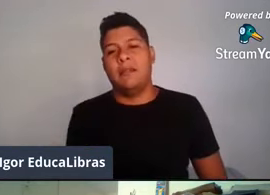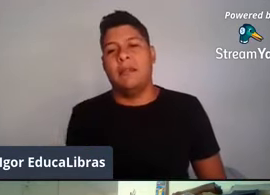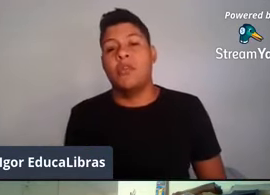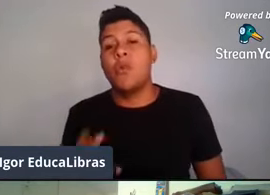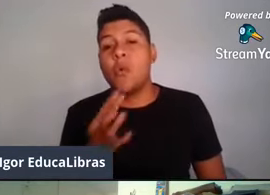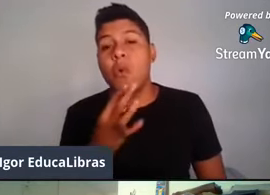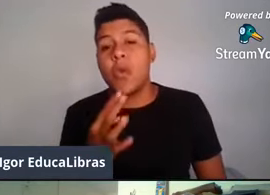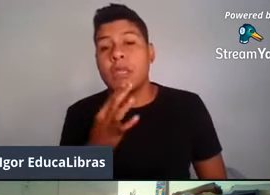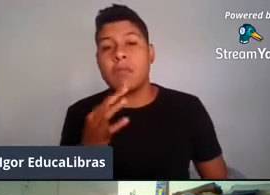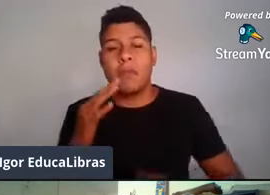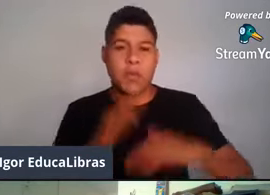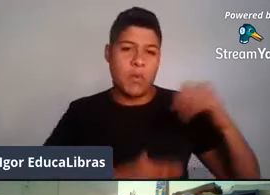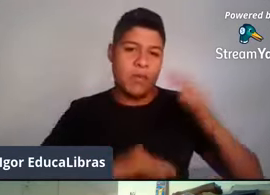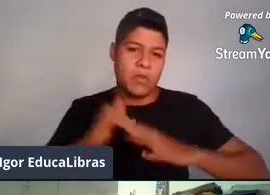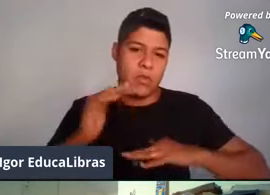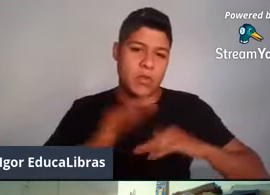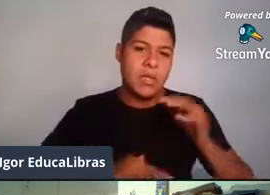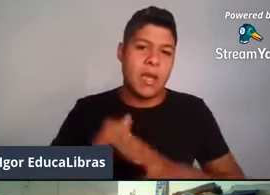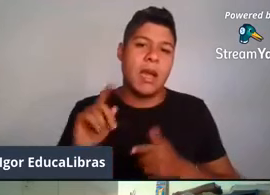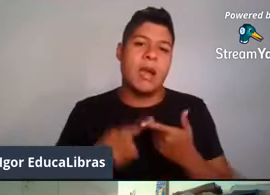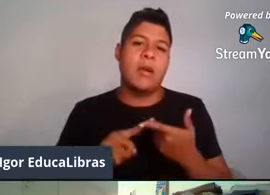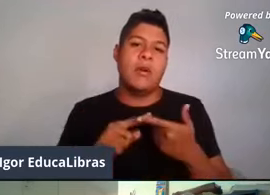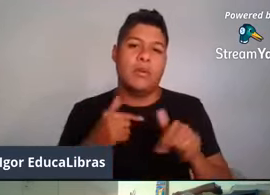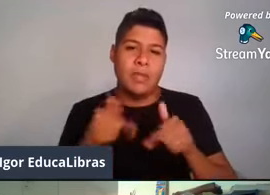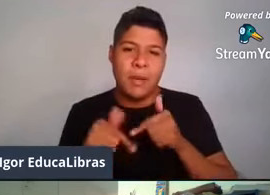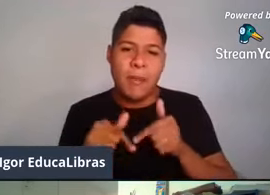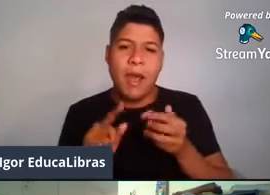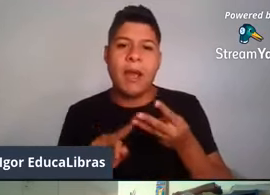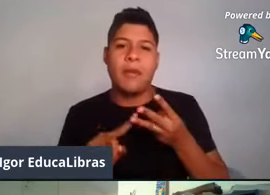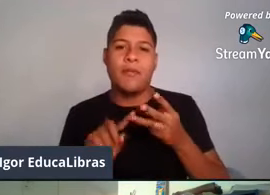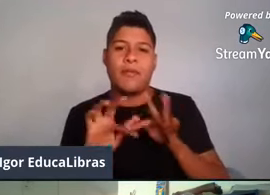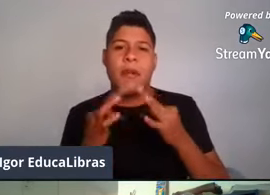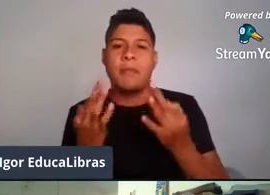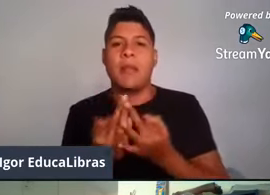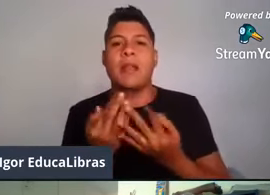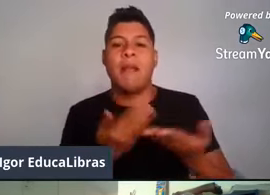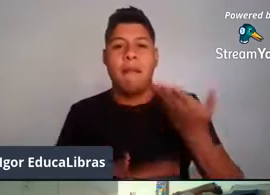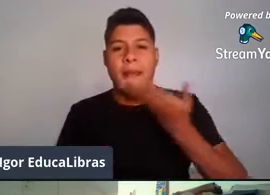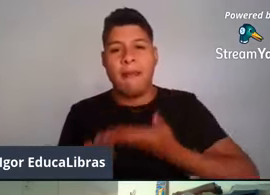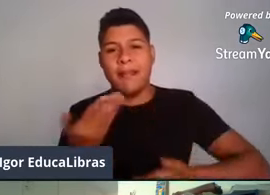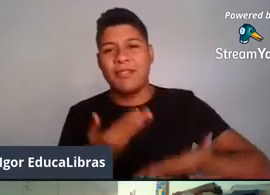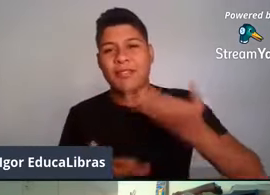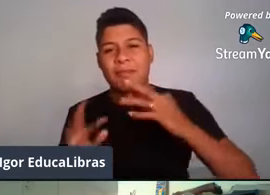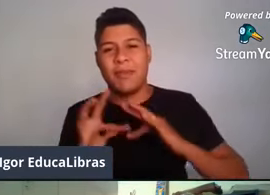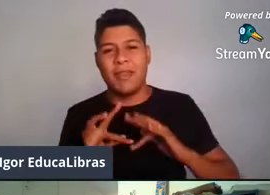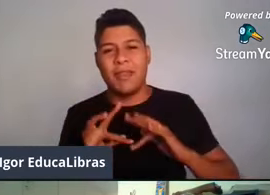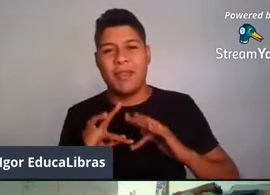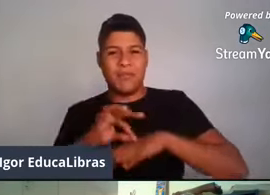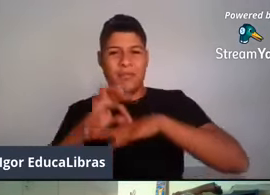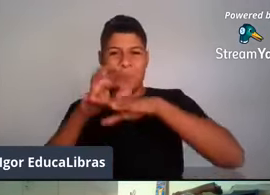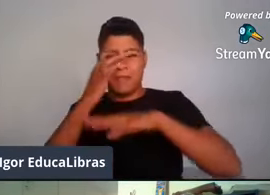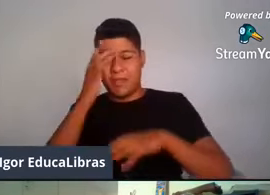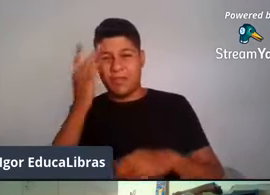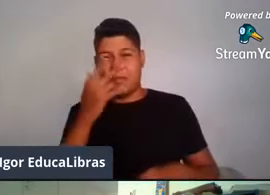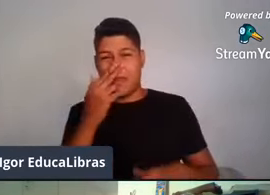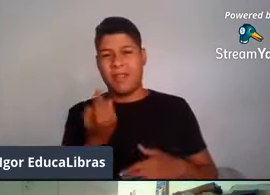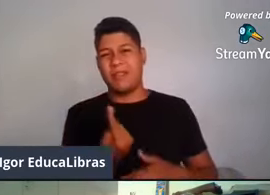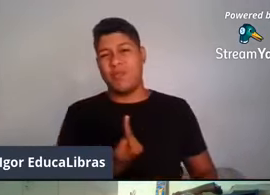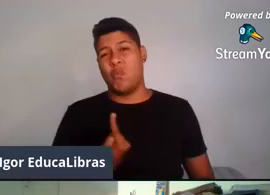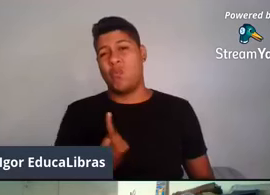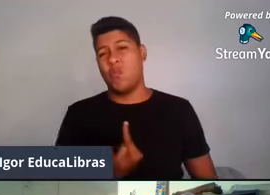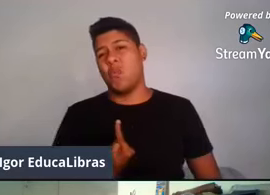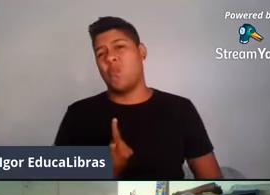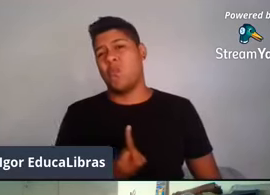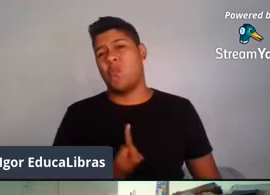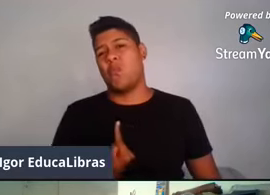mais do que trabalho, família. O relacionamento humano é muito importante e as pessoas estão cada vez mais individualistas.